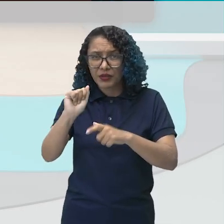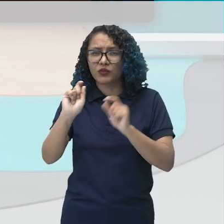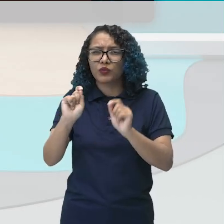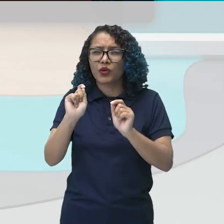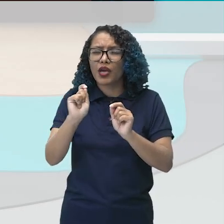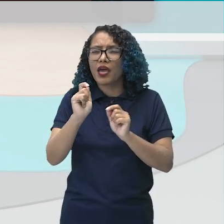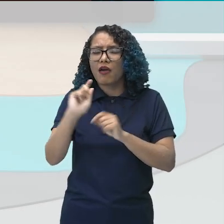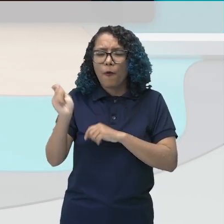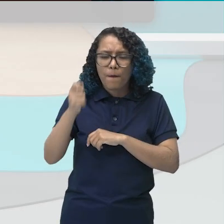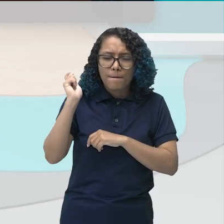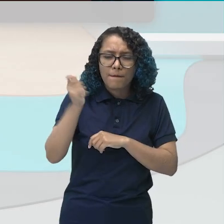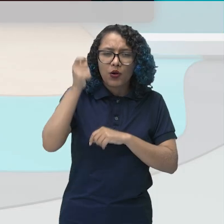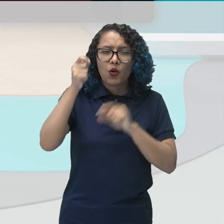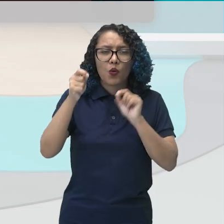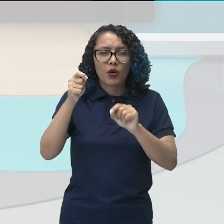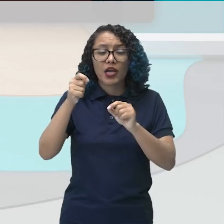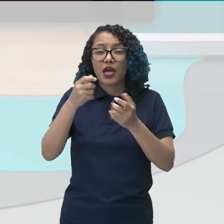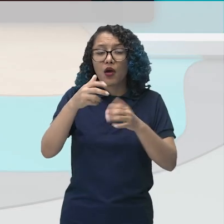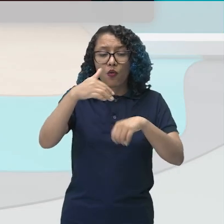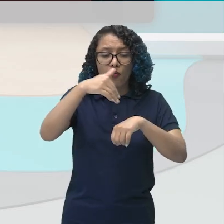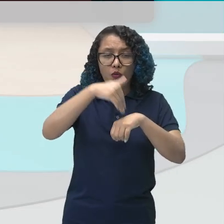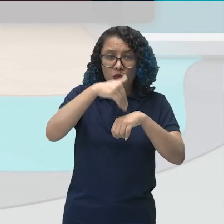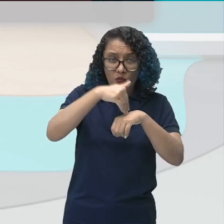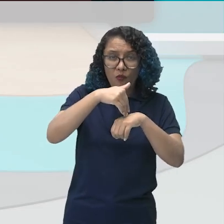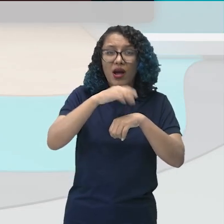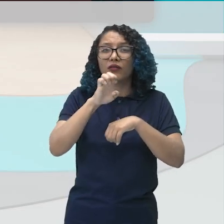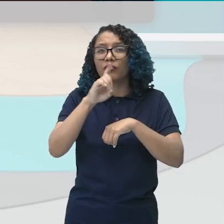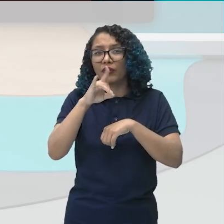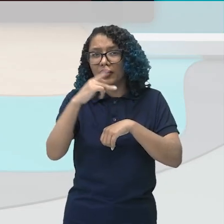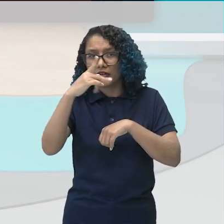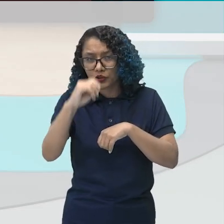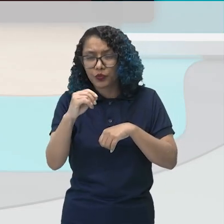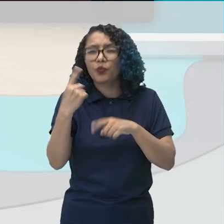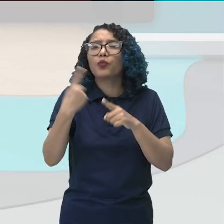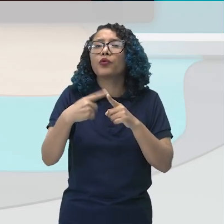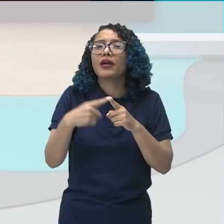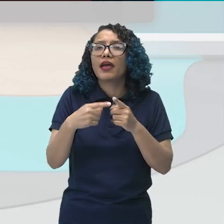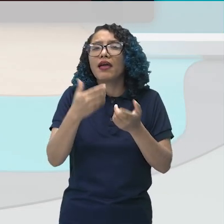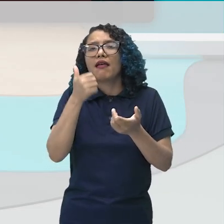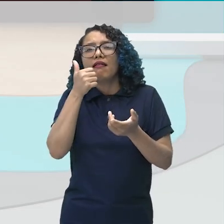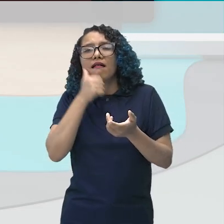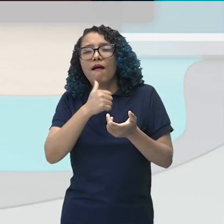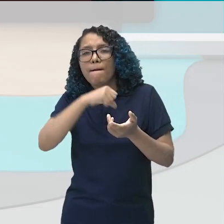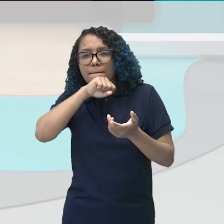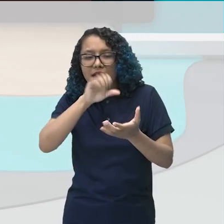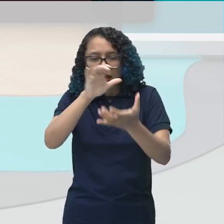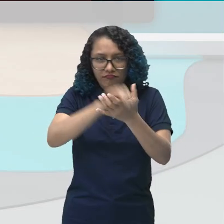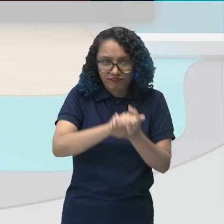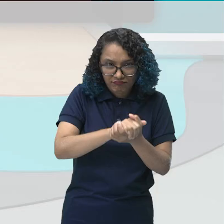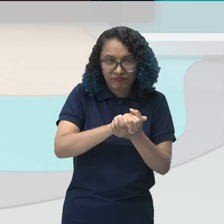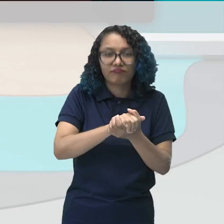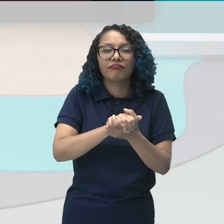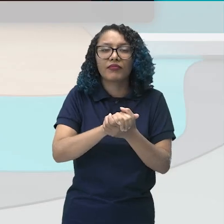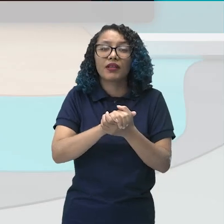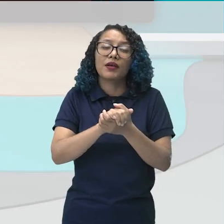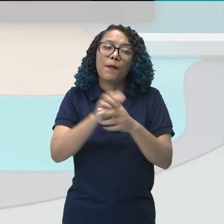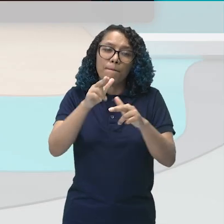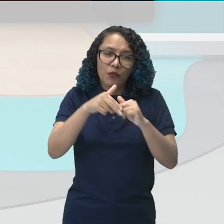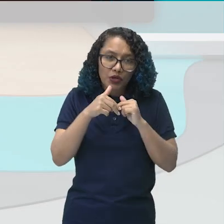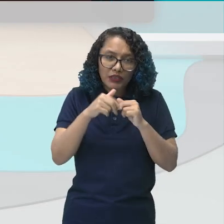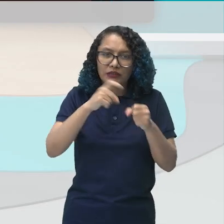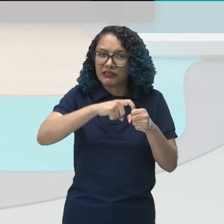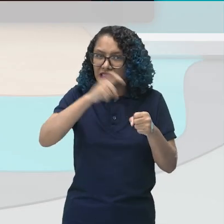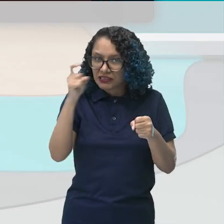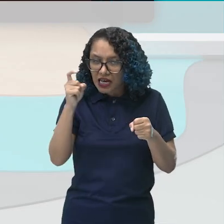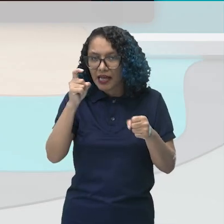que Édipo era culpado porque tinha casado com sua mãe. Então, a partir daí, Édipo sai